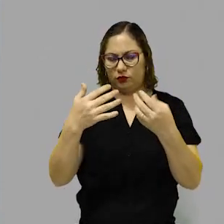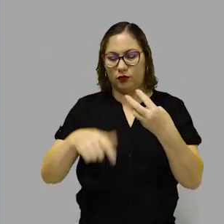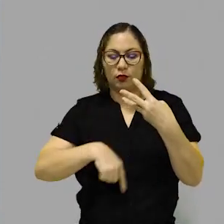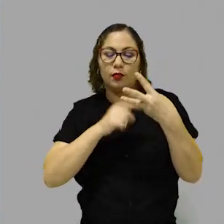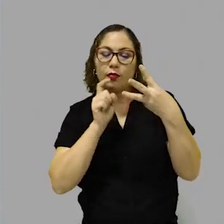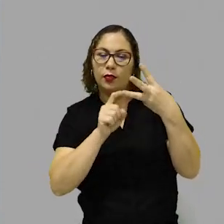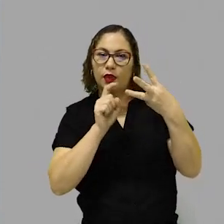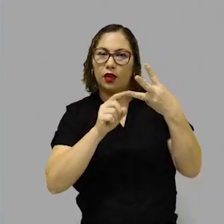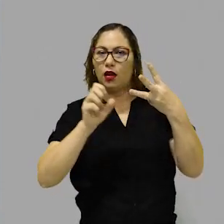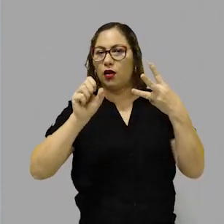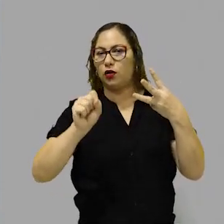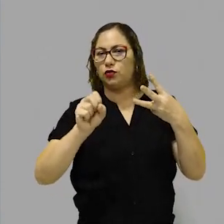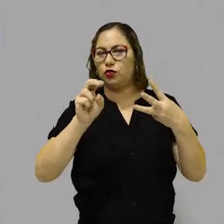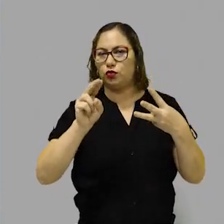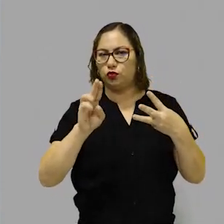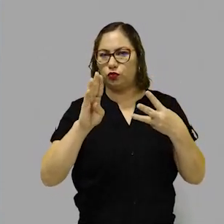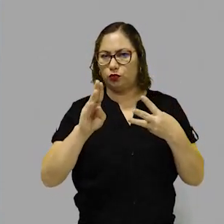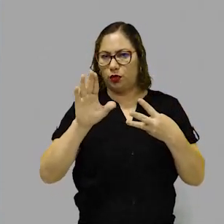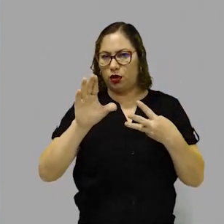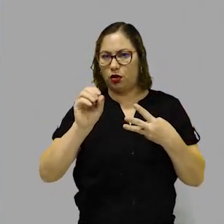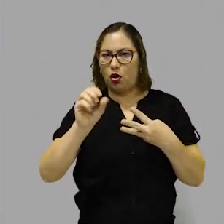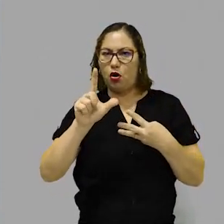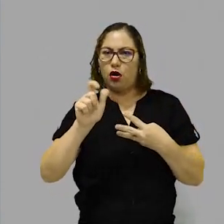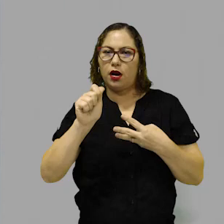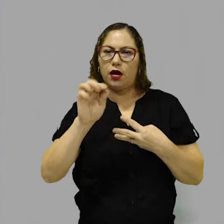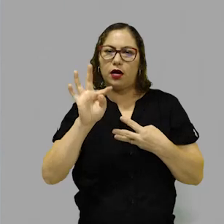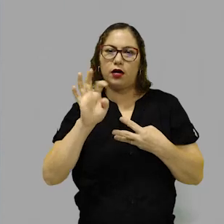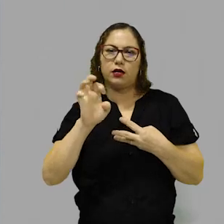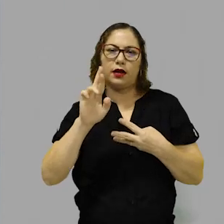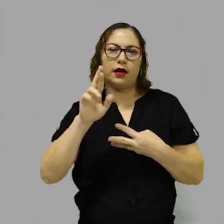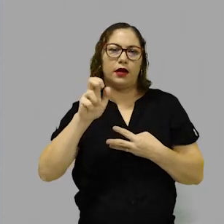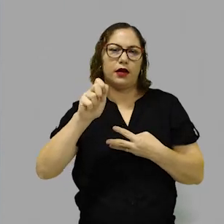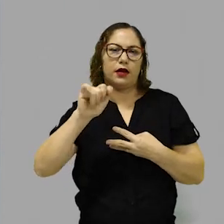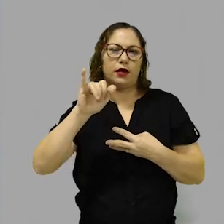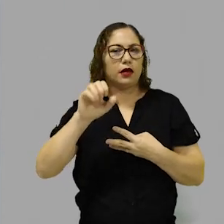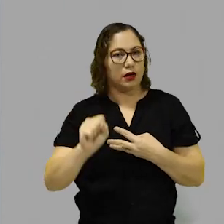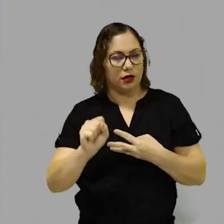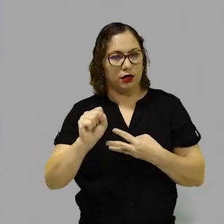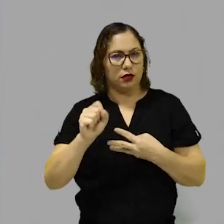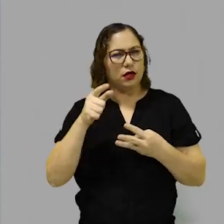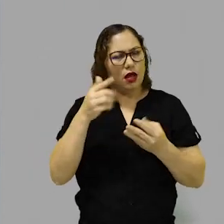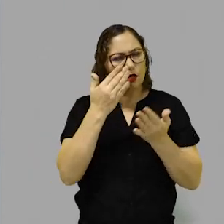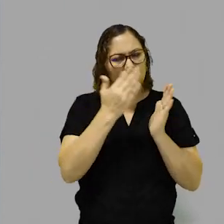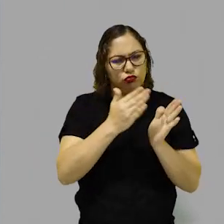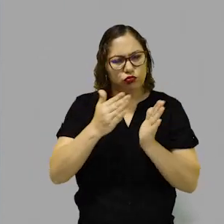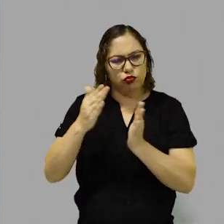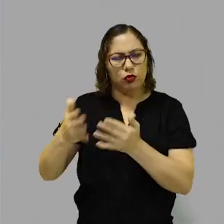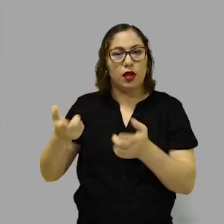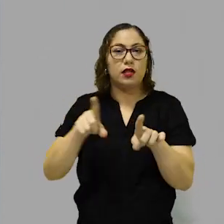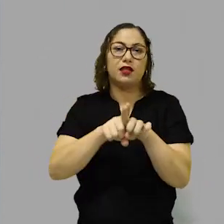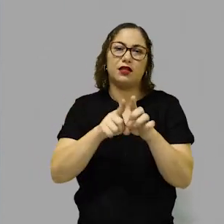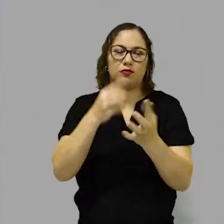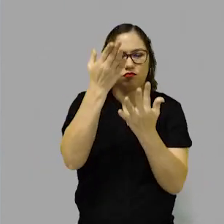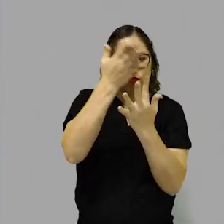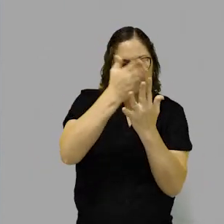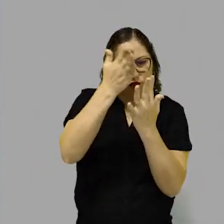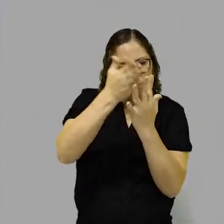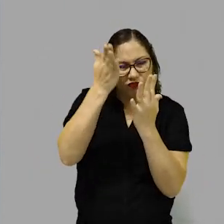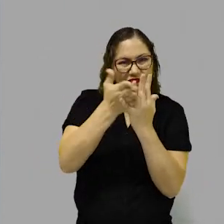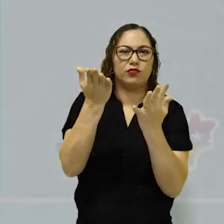pontos subcolaterais. Os pontos subcolaterais, eles dividem ainda mais a rosa dos